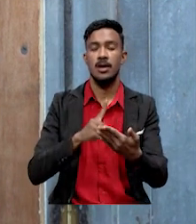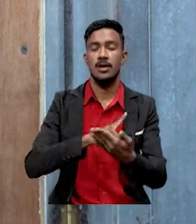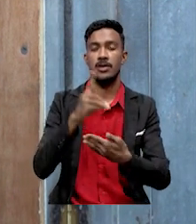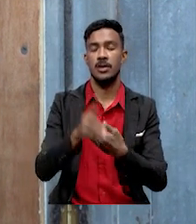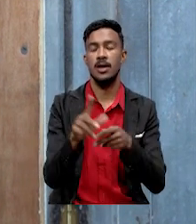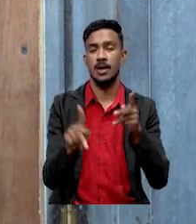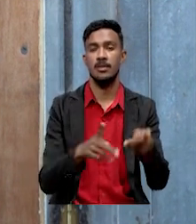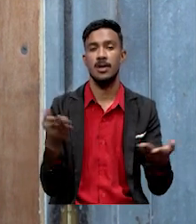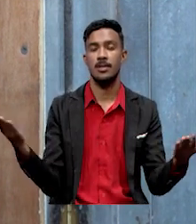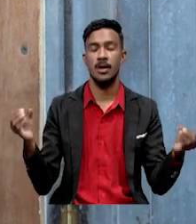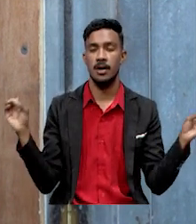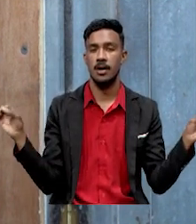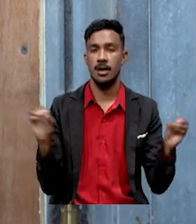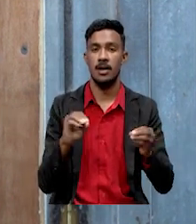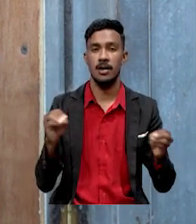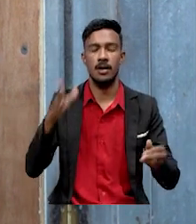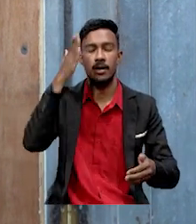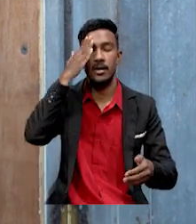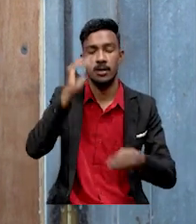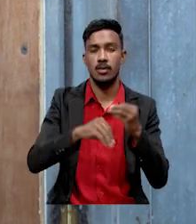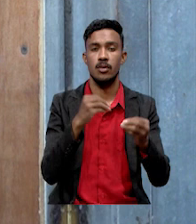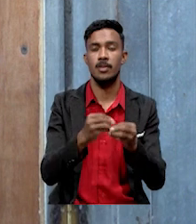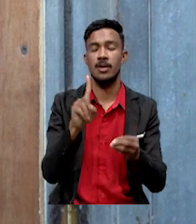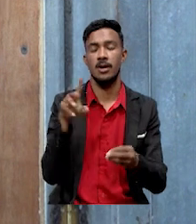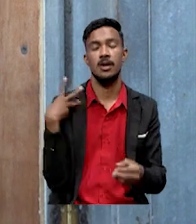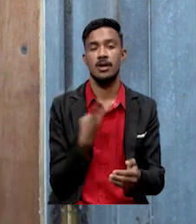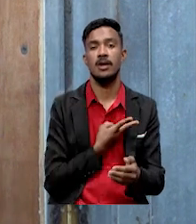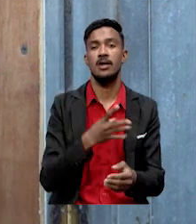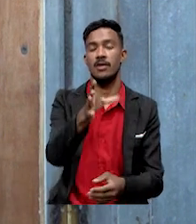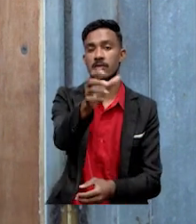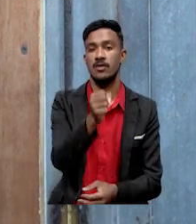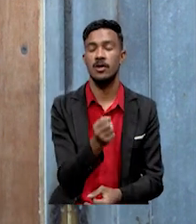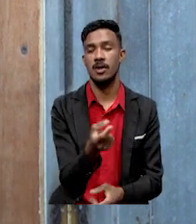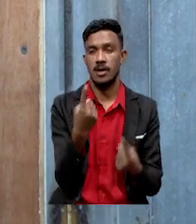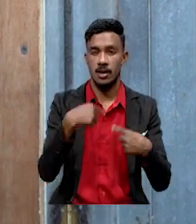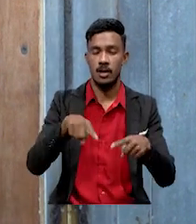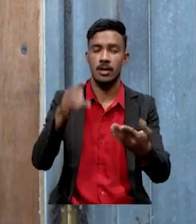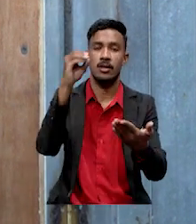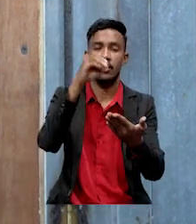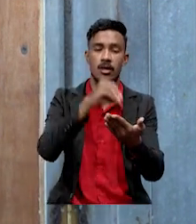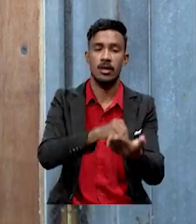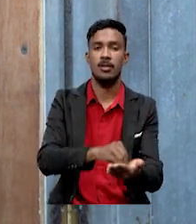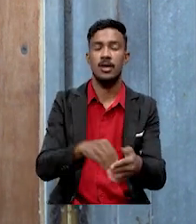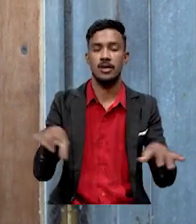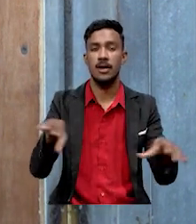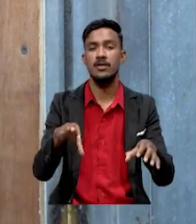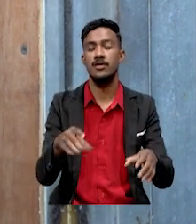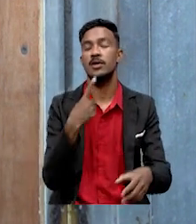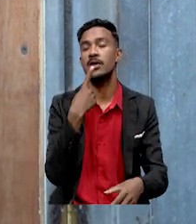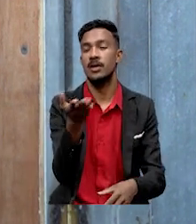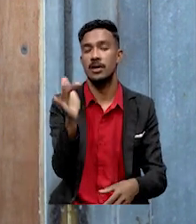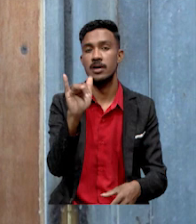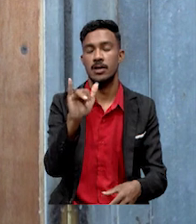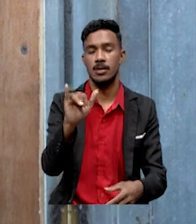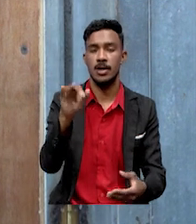ne bela iha conhecimento ke lean kona ba harai ne maka ita foti da ne ba tau ba servisu tau harukani ba servisu ne desenvolvimento